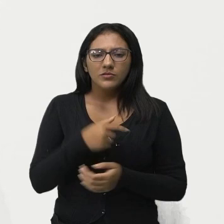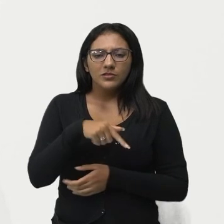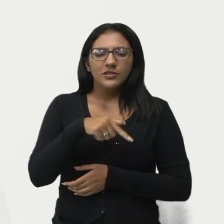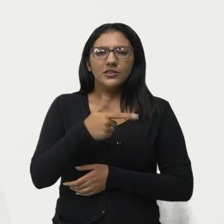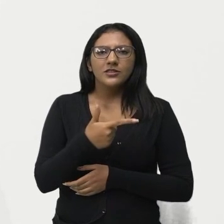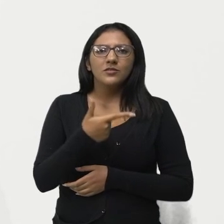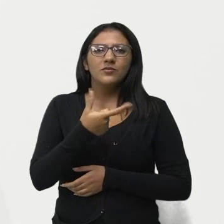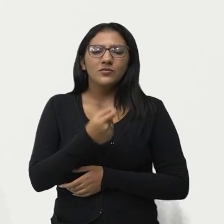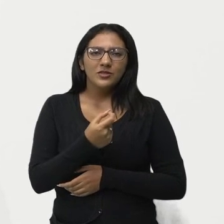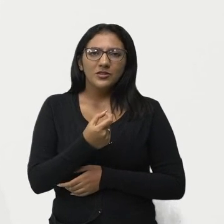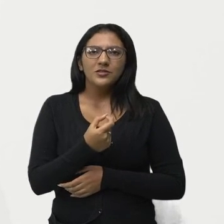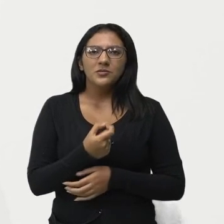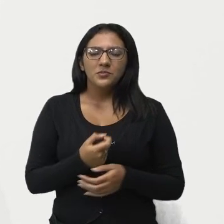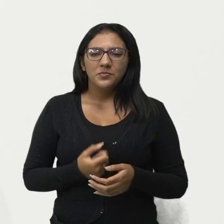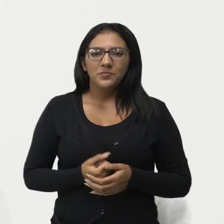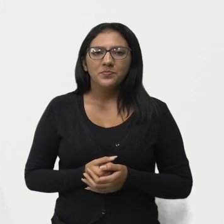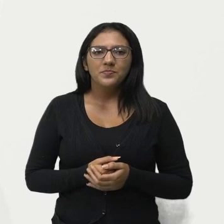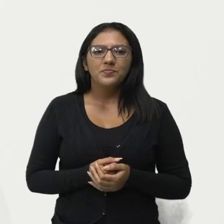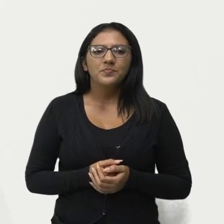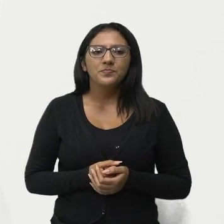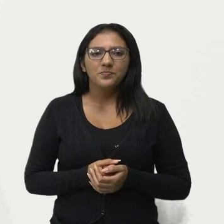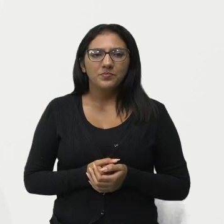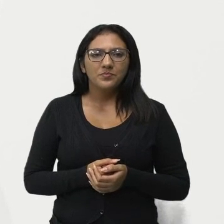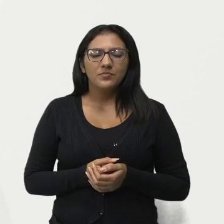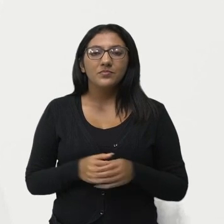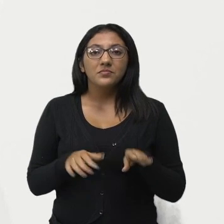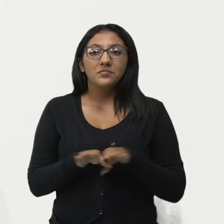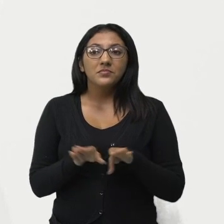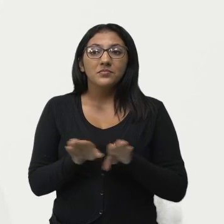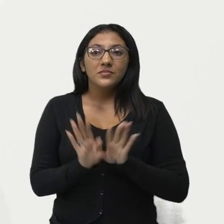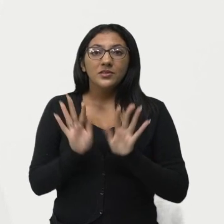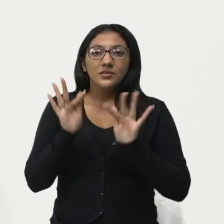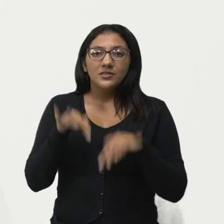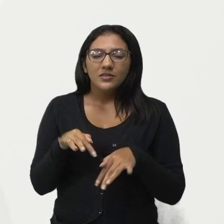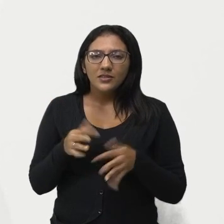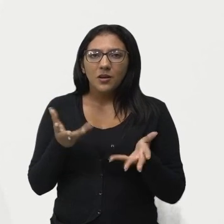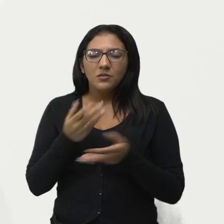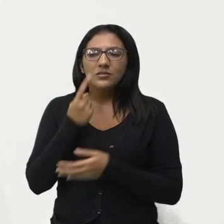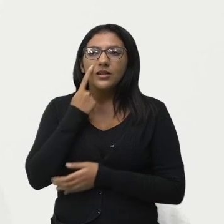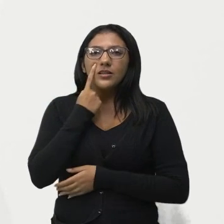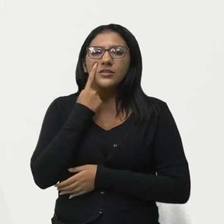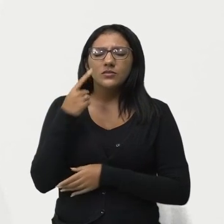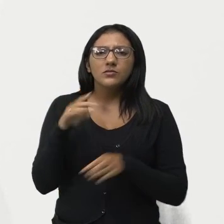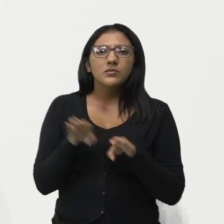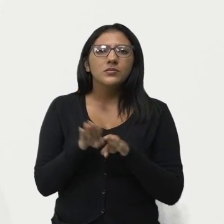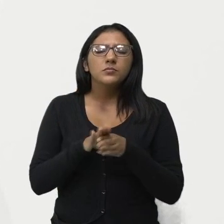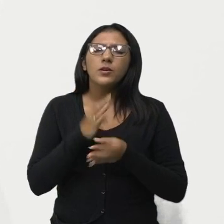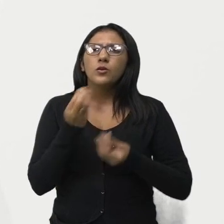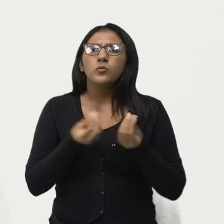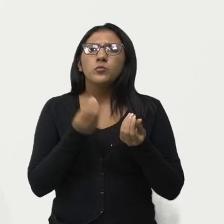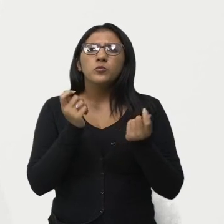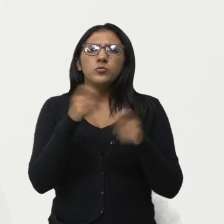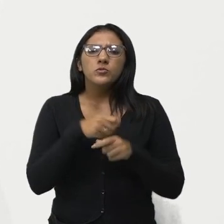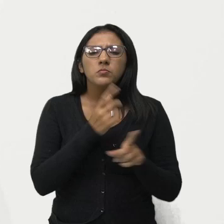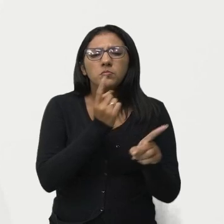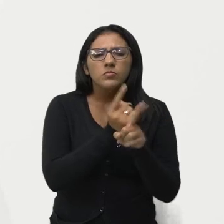carne. E para fechar nós vimos como identificar, né, se os números